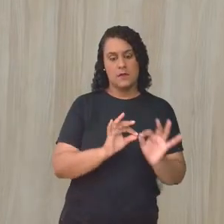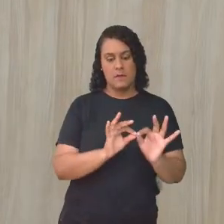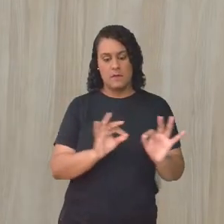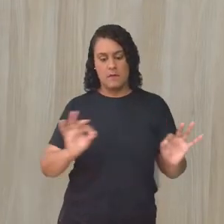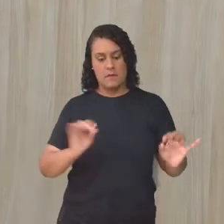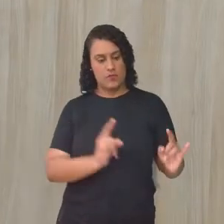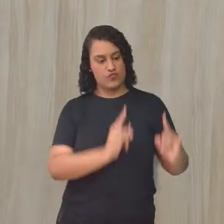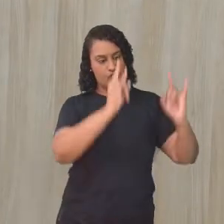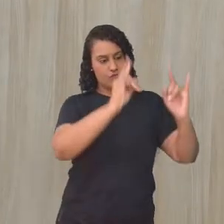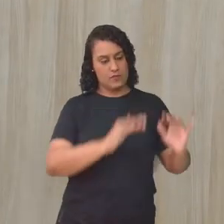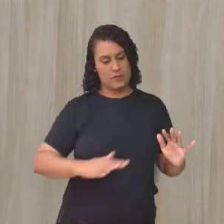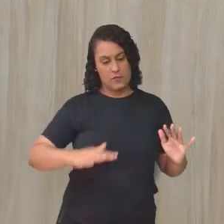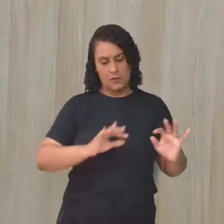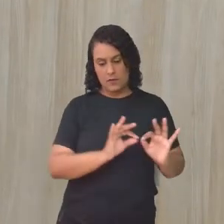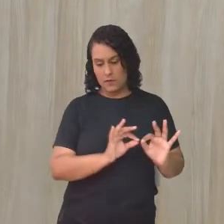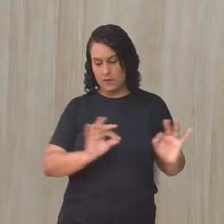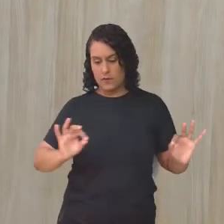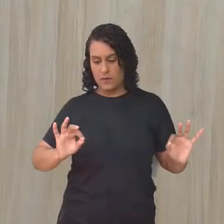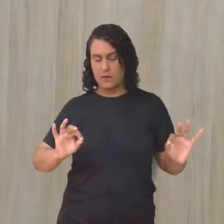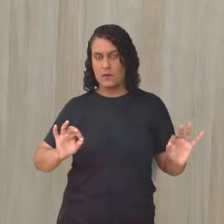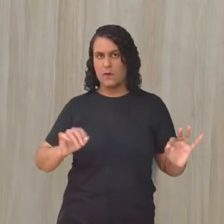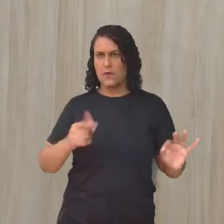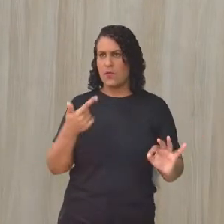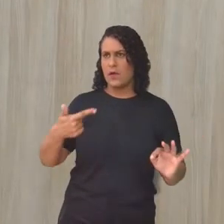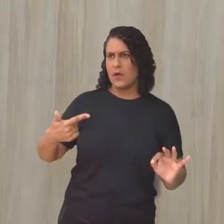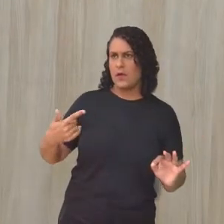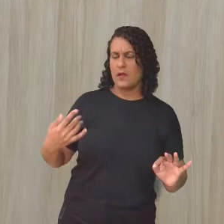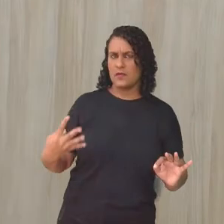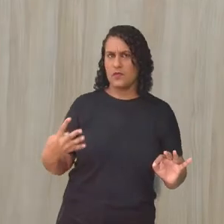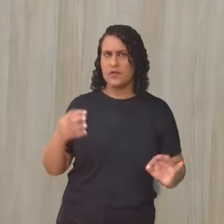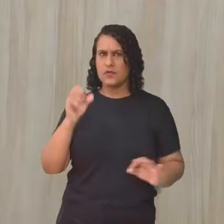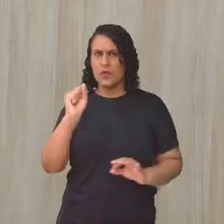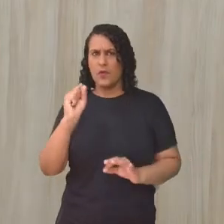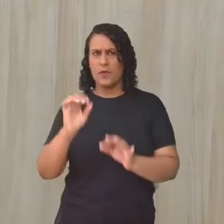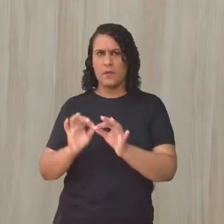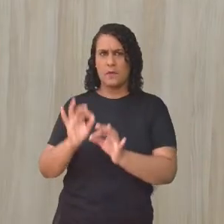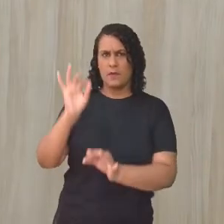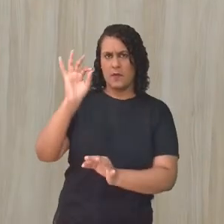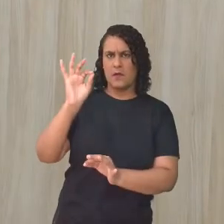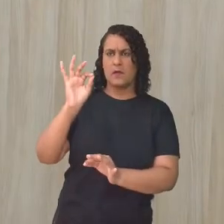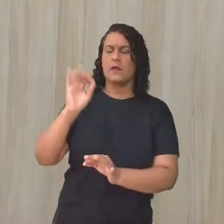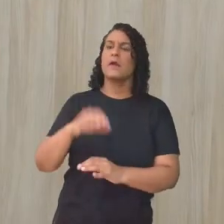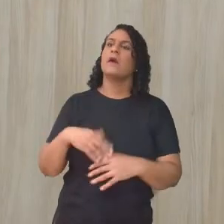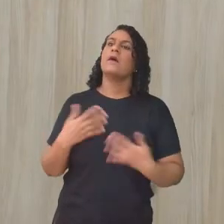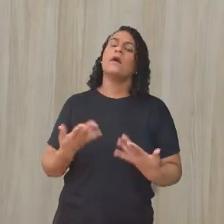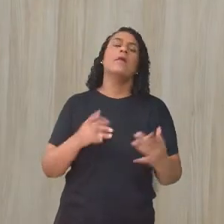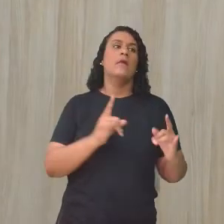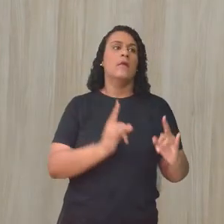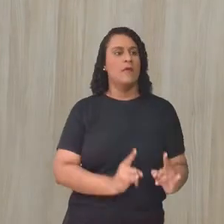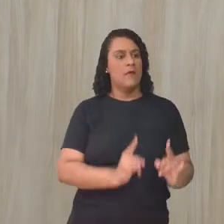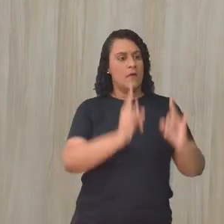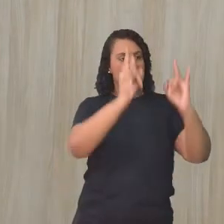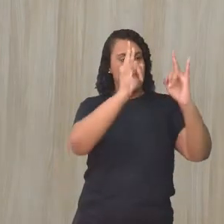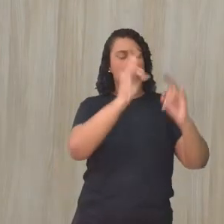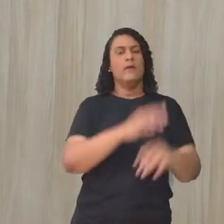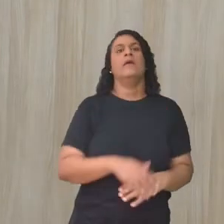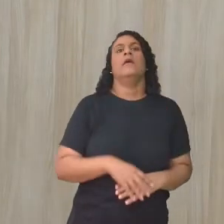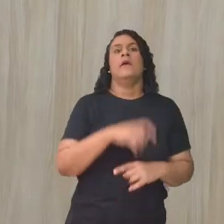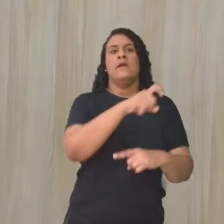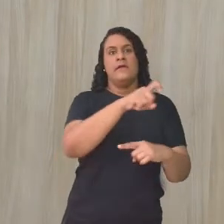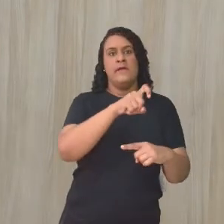do prédio. Aqui eu tenho 14, aqui tem 8. Você vai dizer que essa altura, que é x, está para